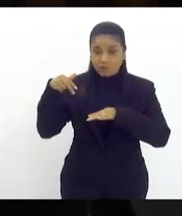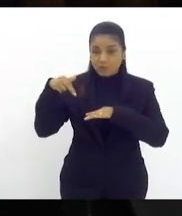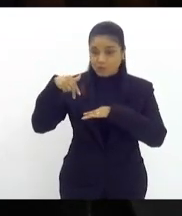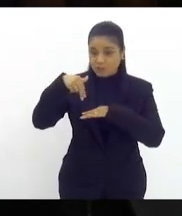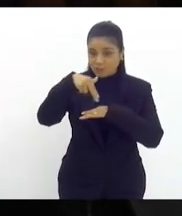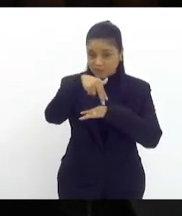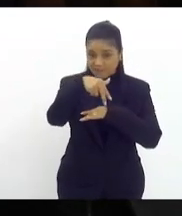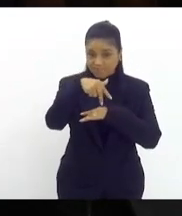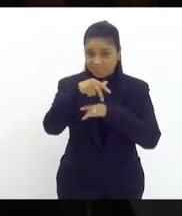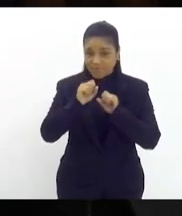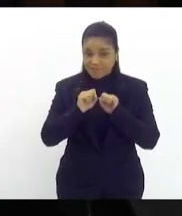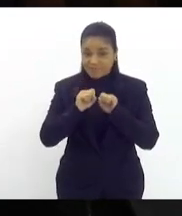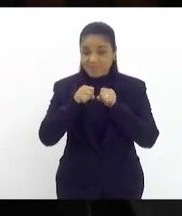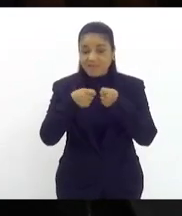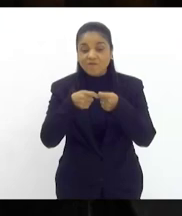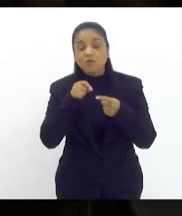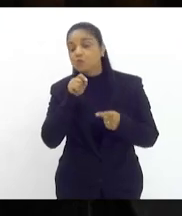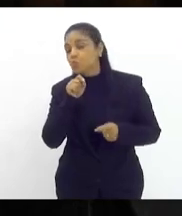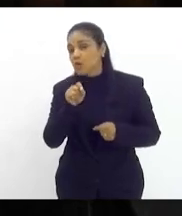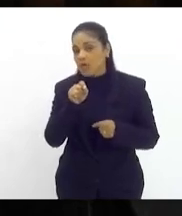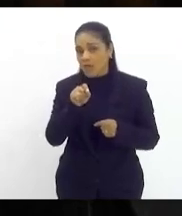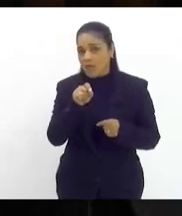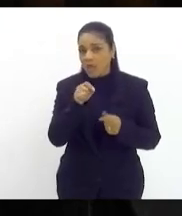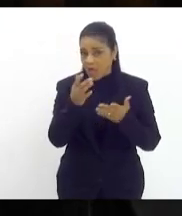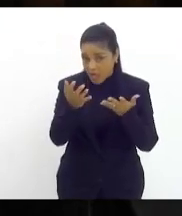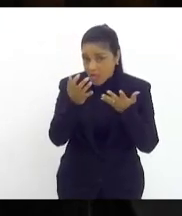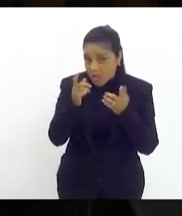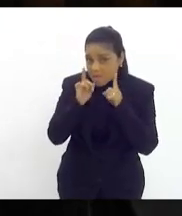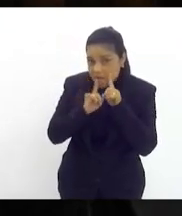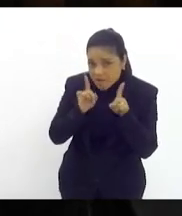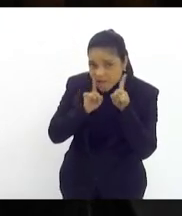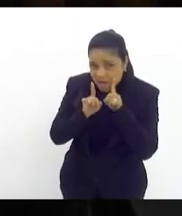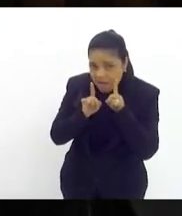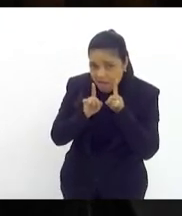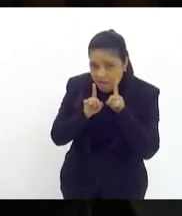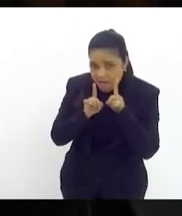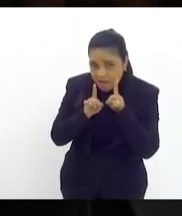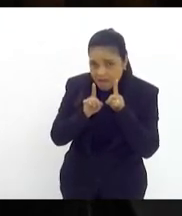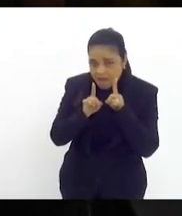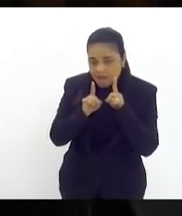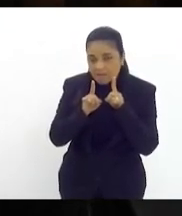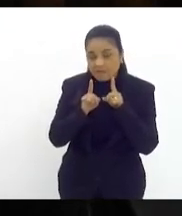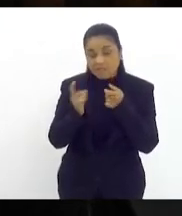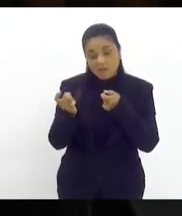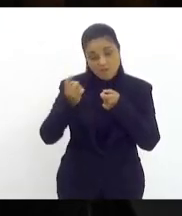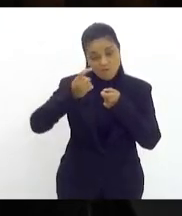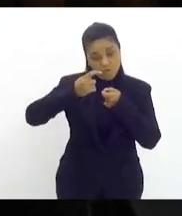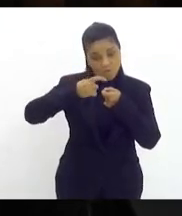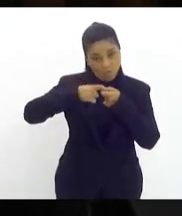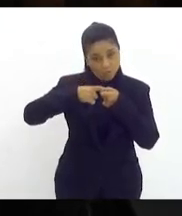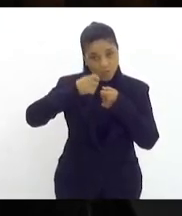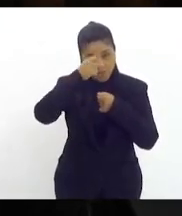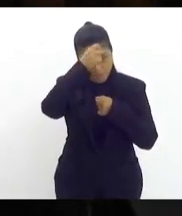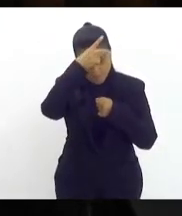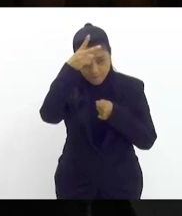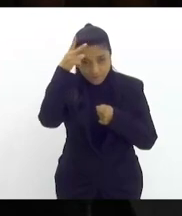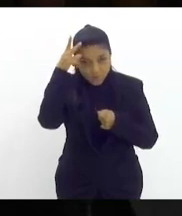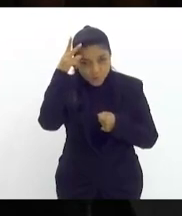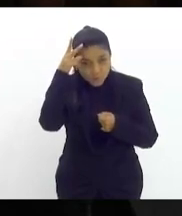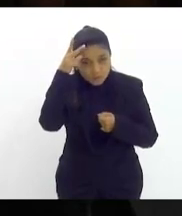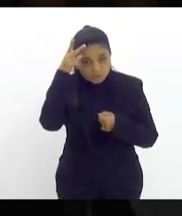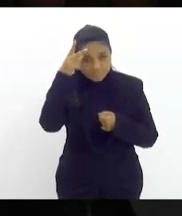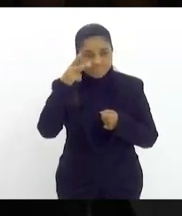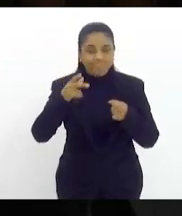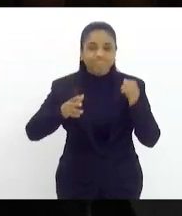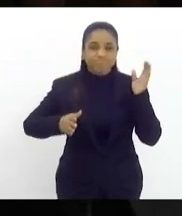defende. É isso que você quer para Maricá porque se ele retornar à prefeitura esses